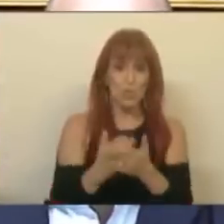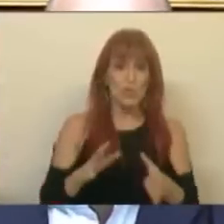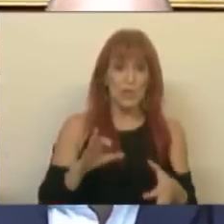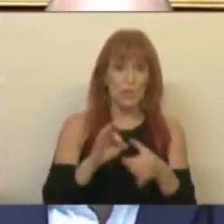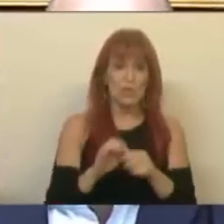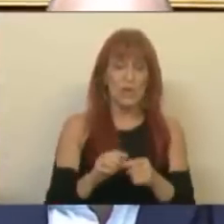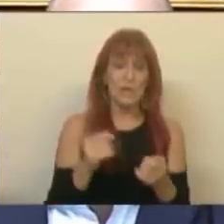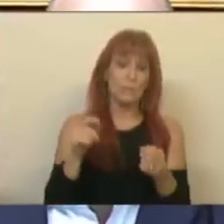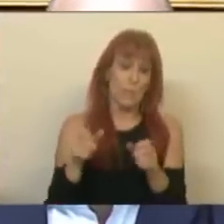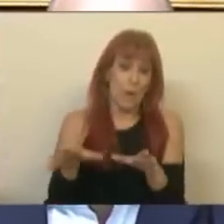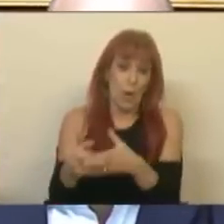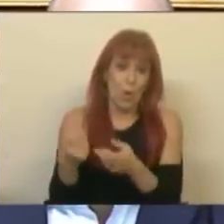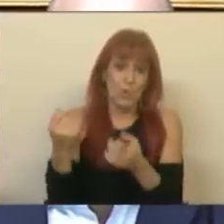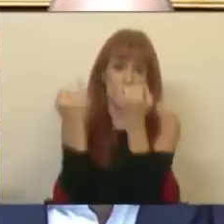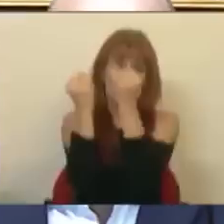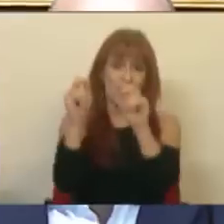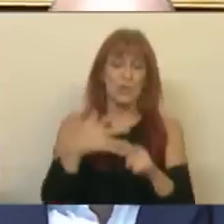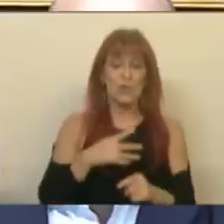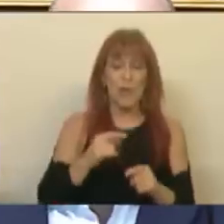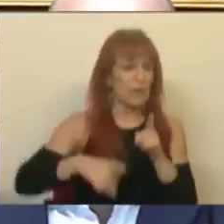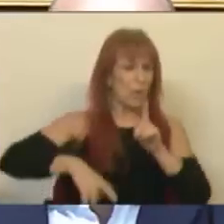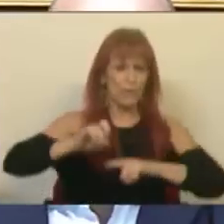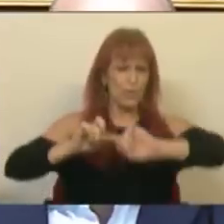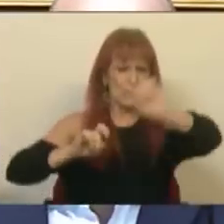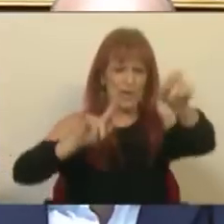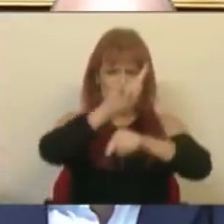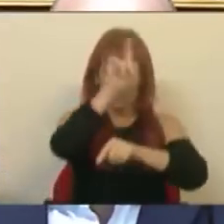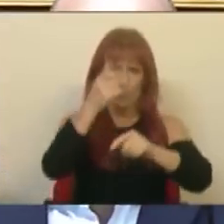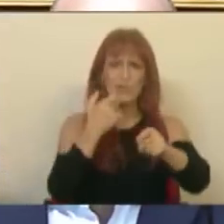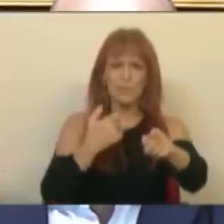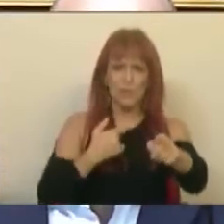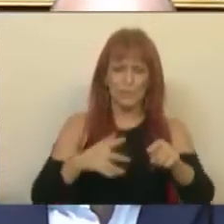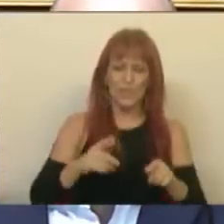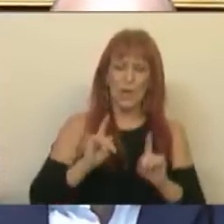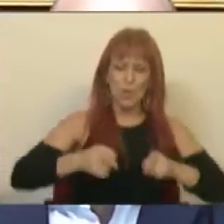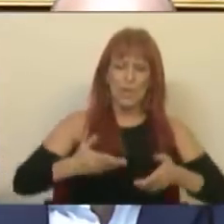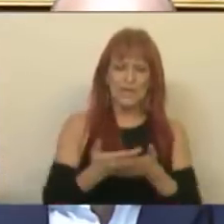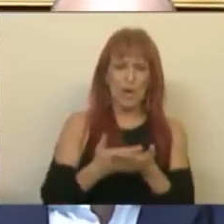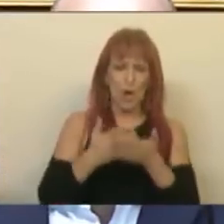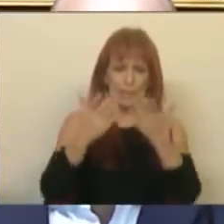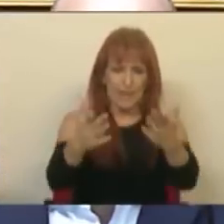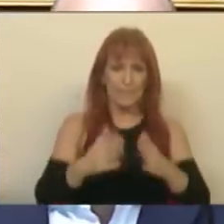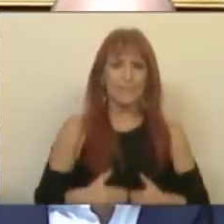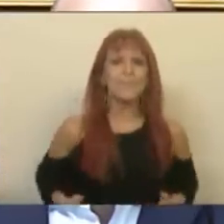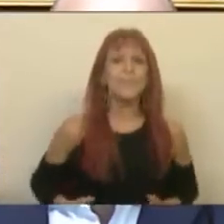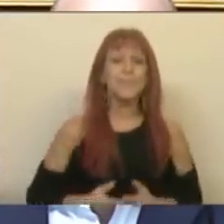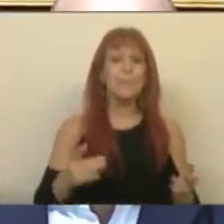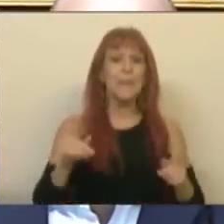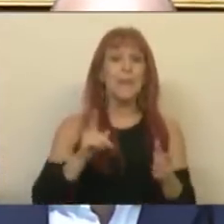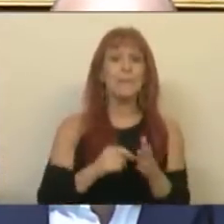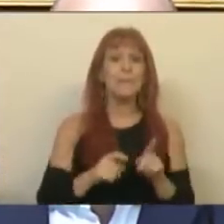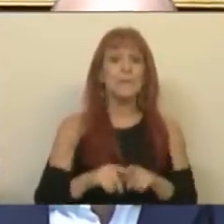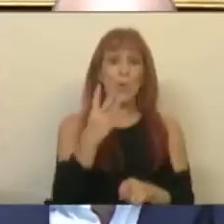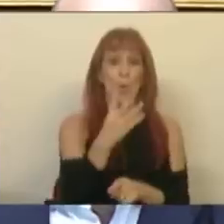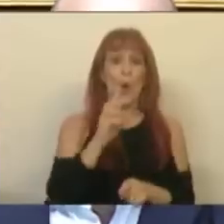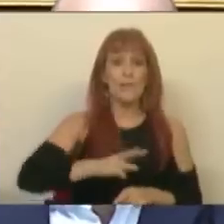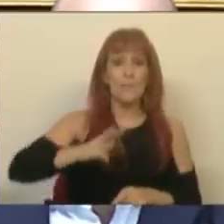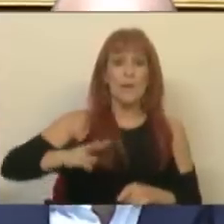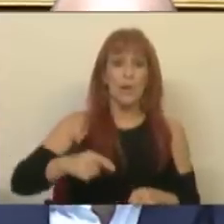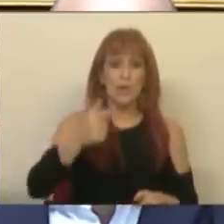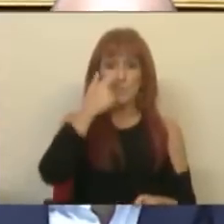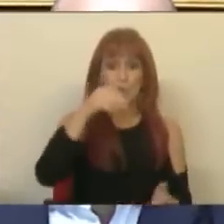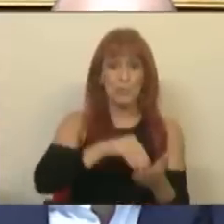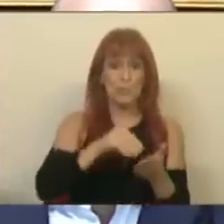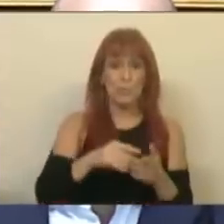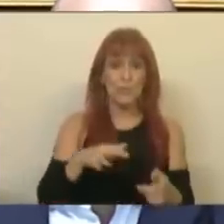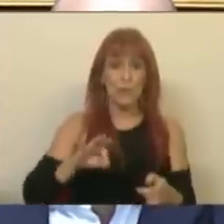organismos Independentes que estava que não fugisse às respostas começar pela economia Portugal tem 4 milhões e meio pobres